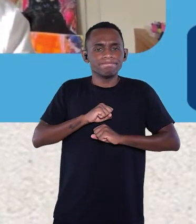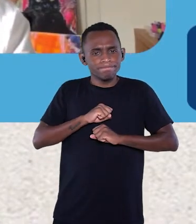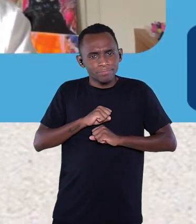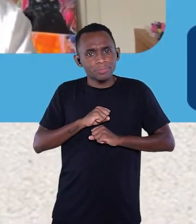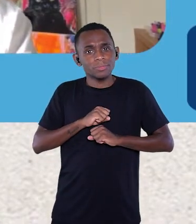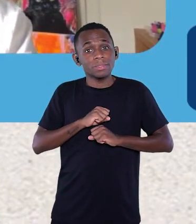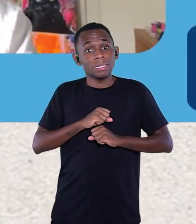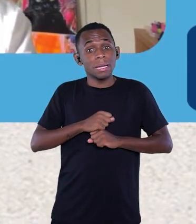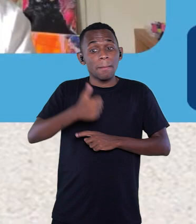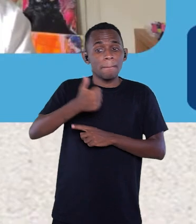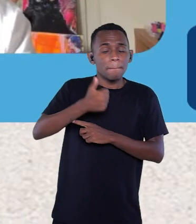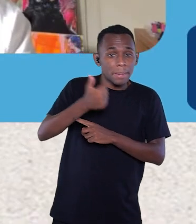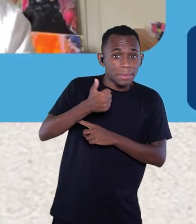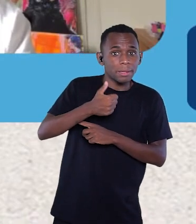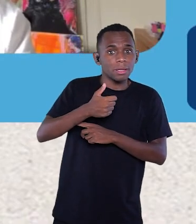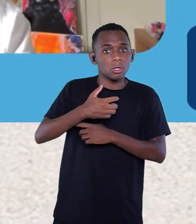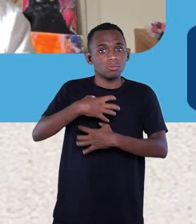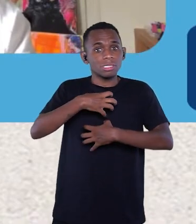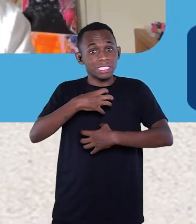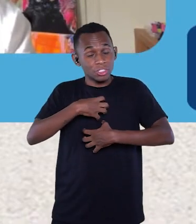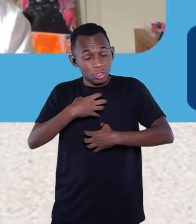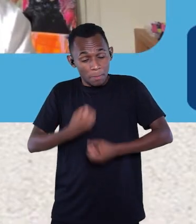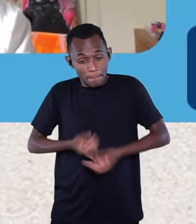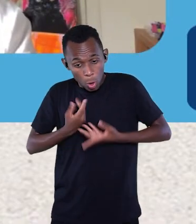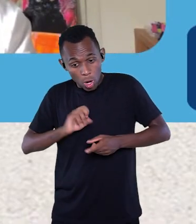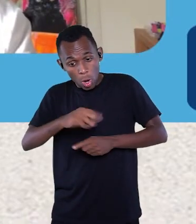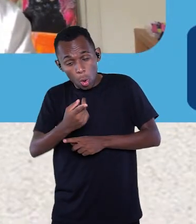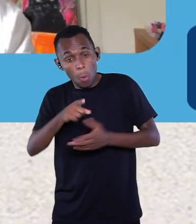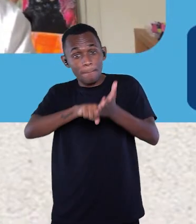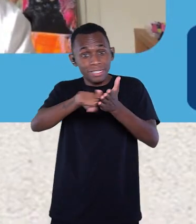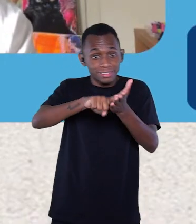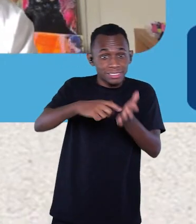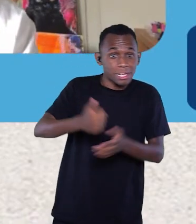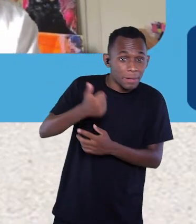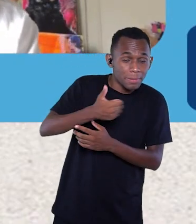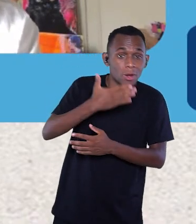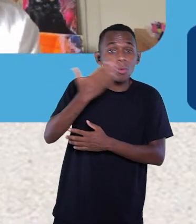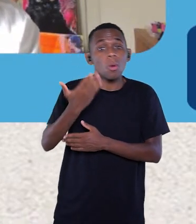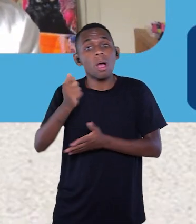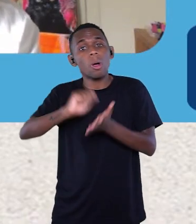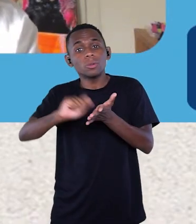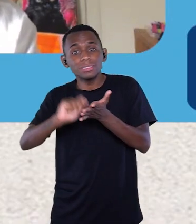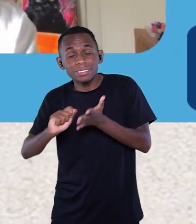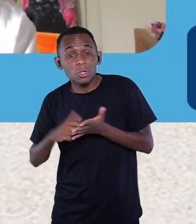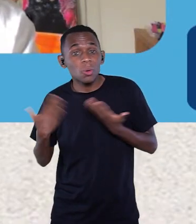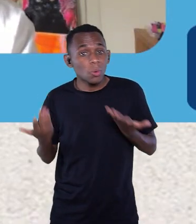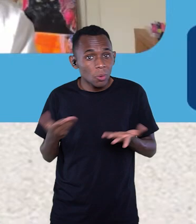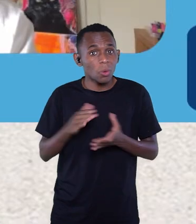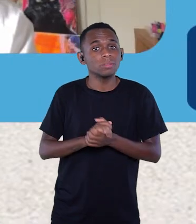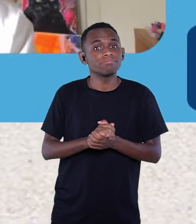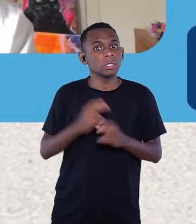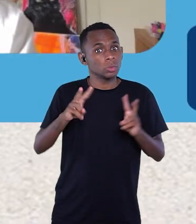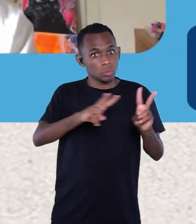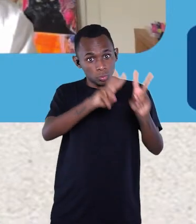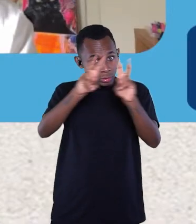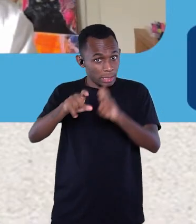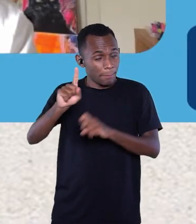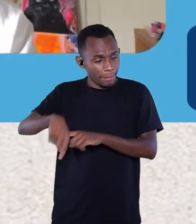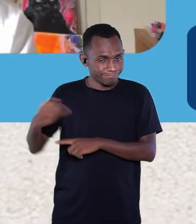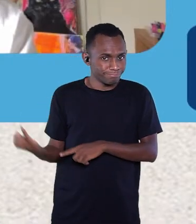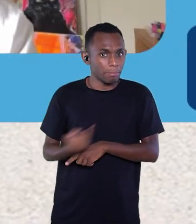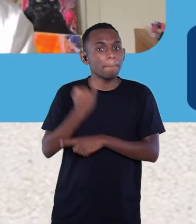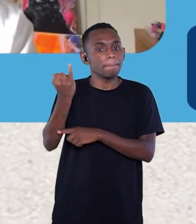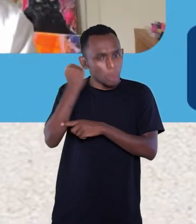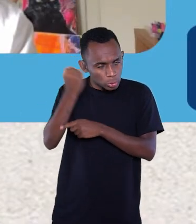quem que veio primeiro, se foi a poeta ou a pesquisadora, a escritora, de um tema tão